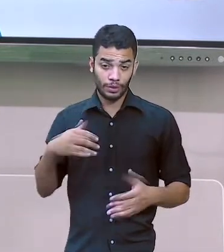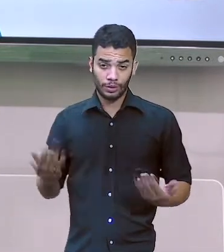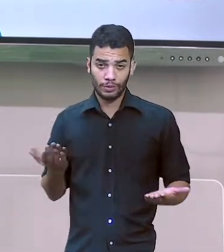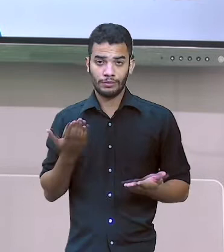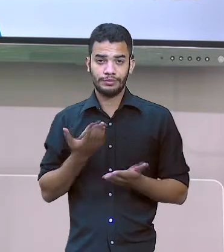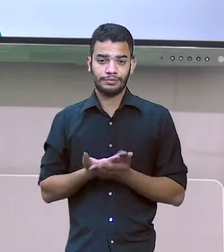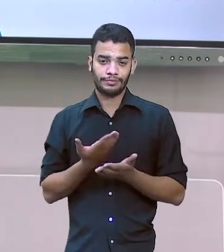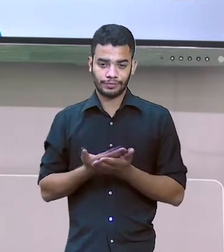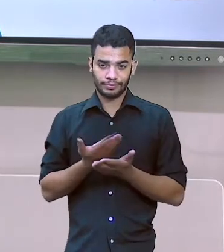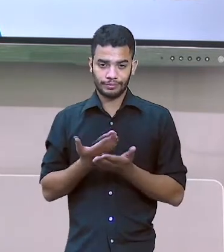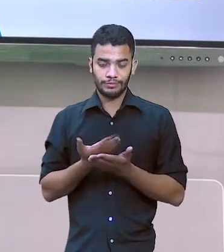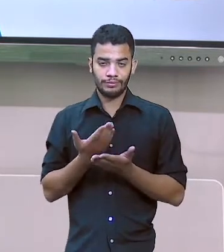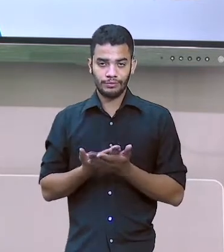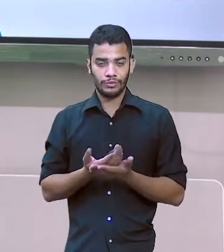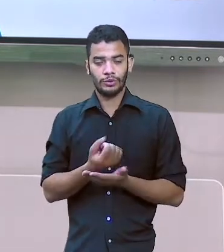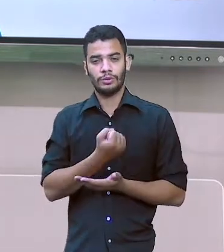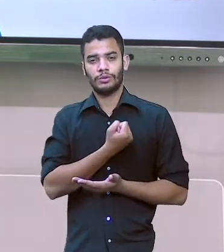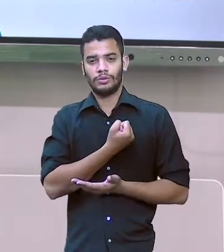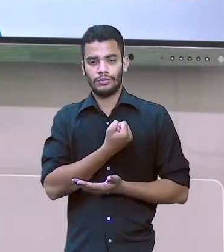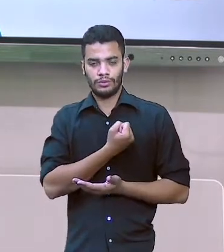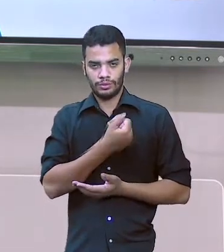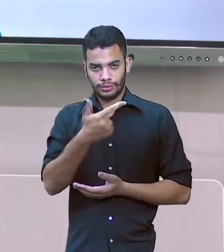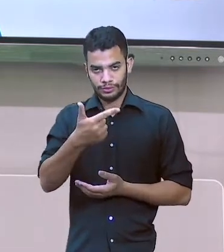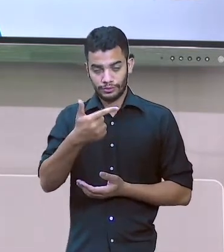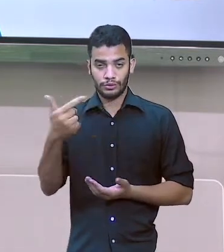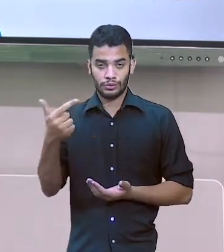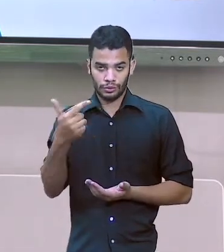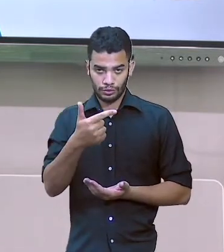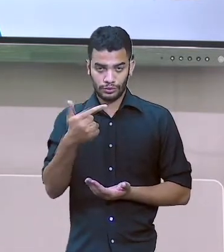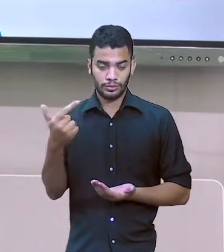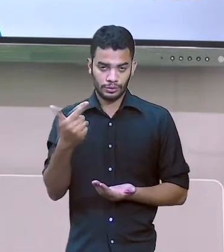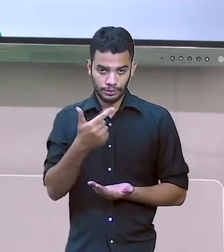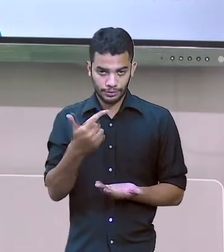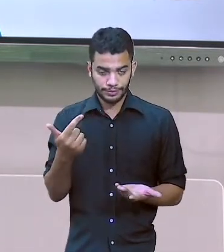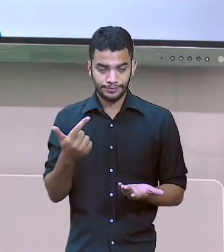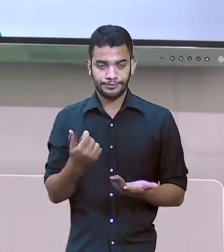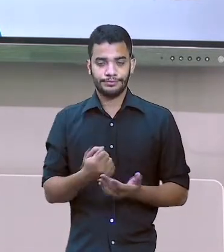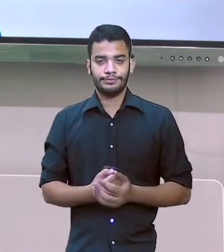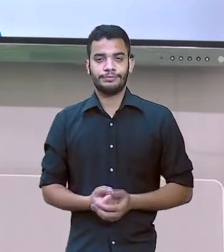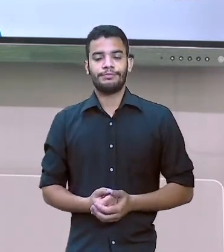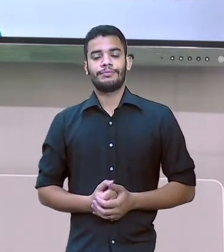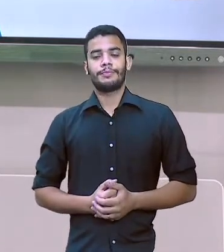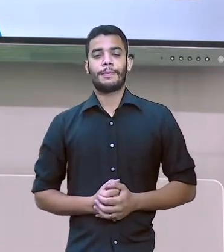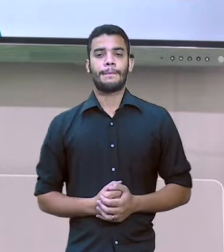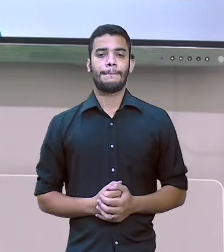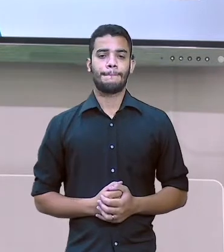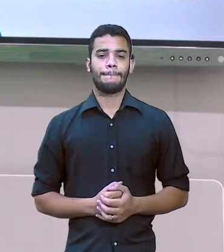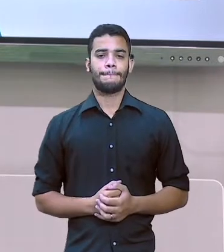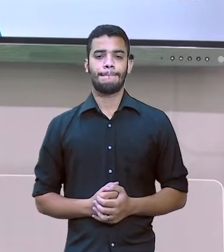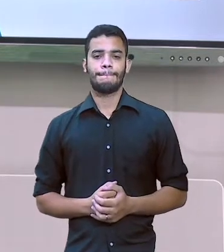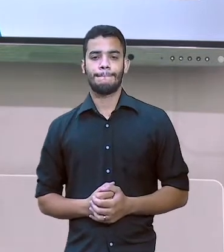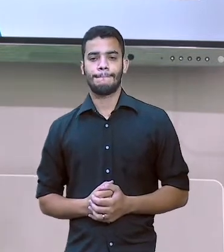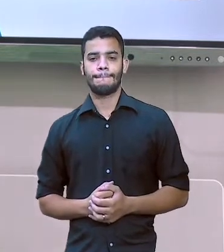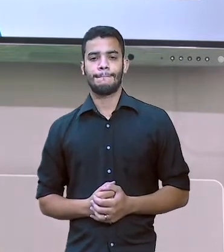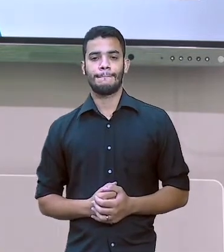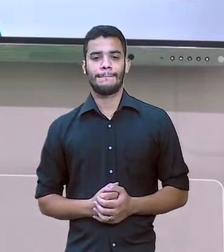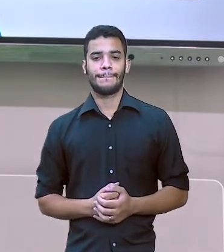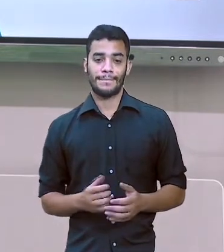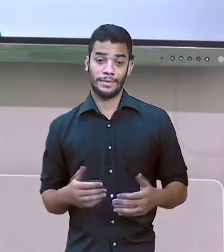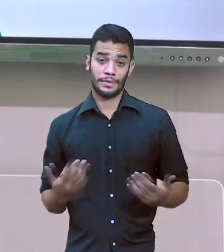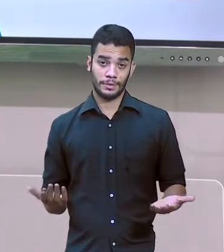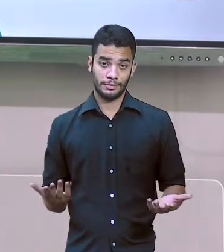número 22 para o 7º ano do ensino fundamental. O